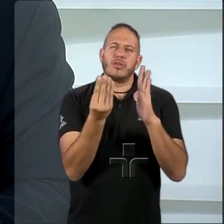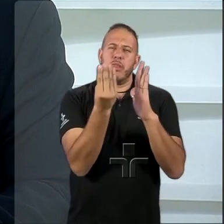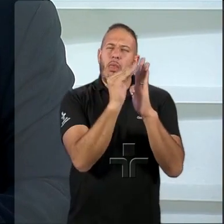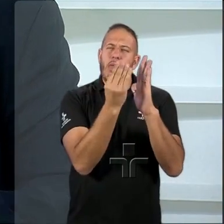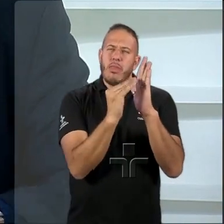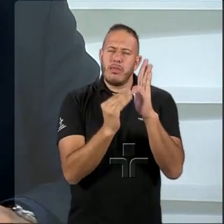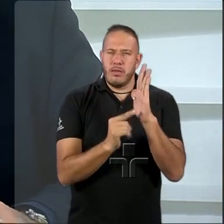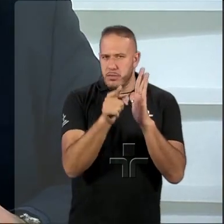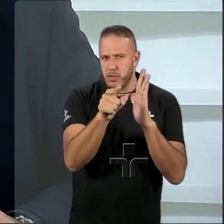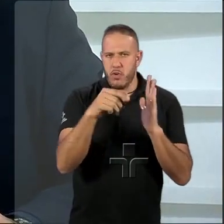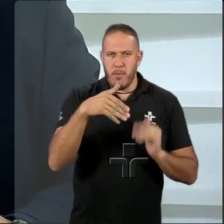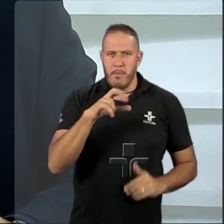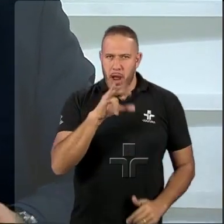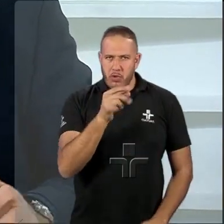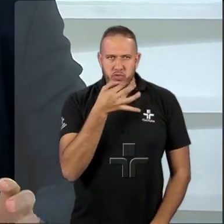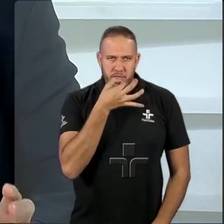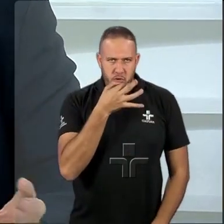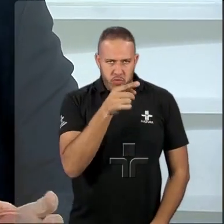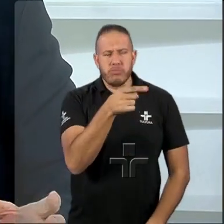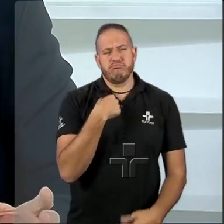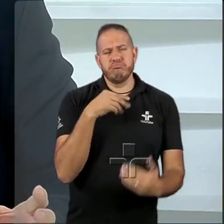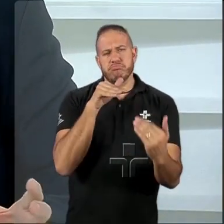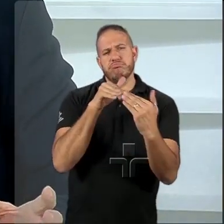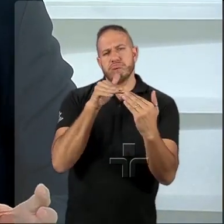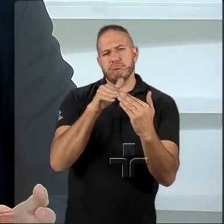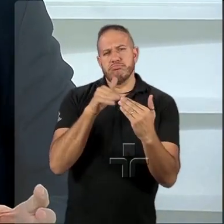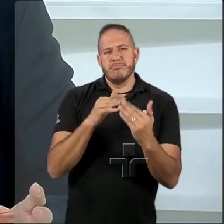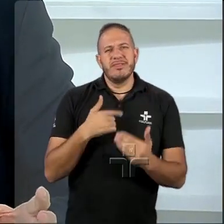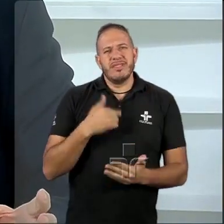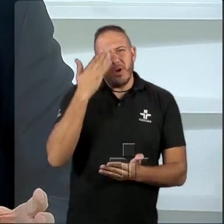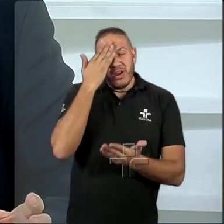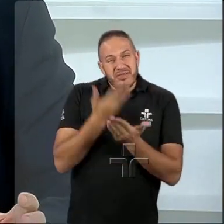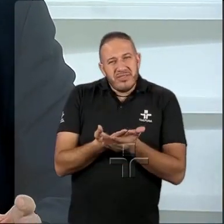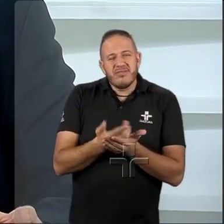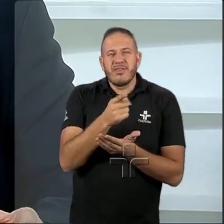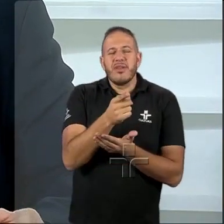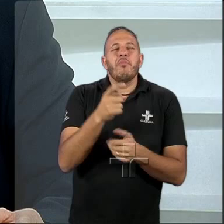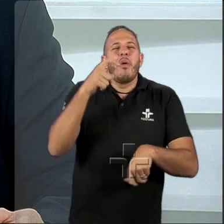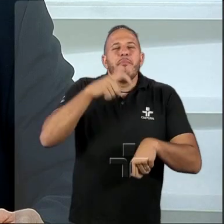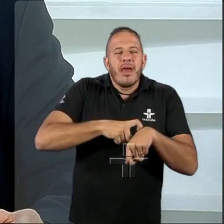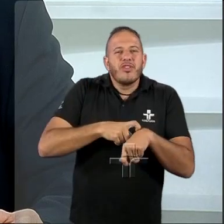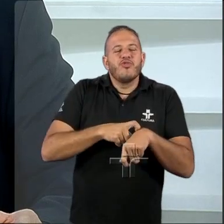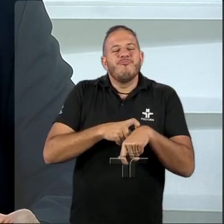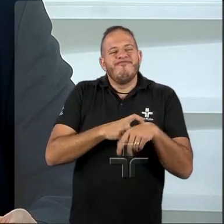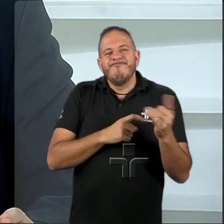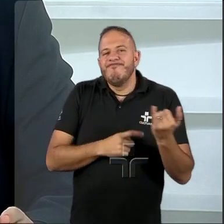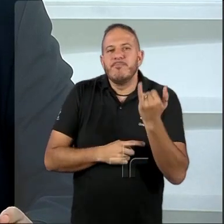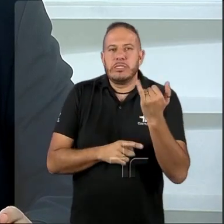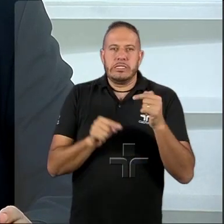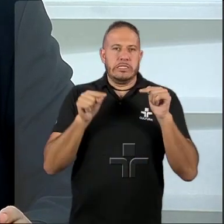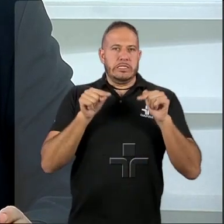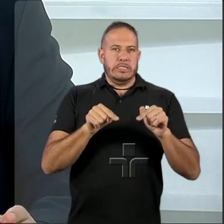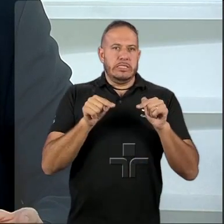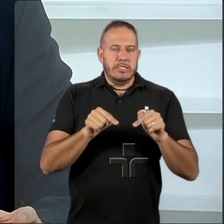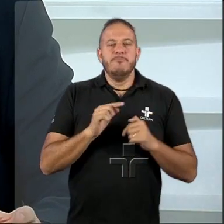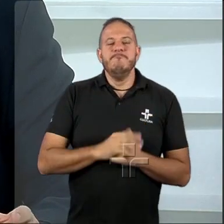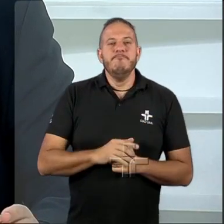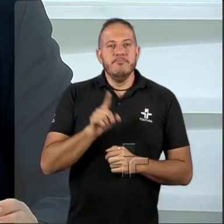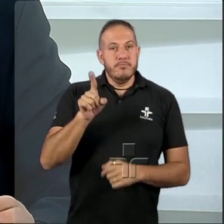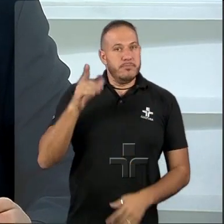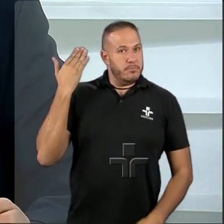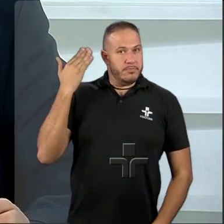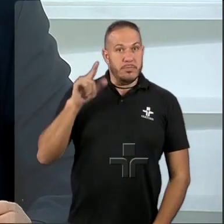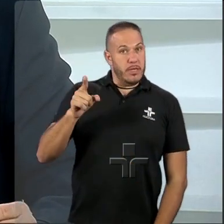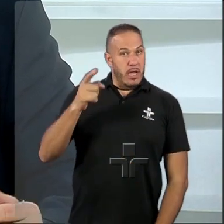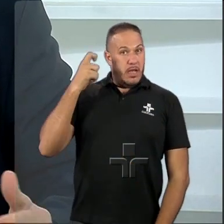eu concordo com isso também. E acho que tem um momento de conjuntura importante, né? Quando o ex-presidente